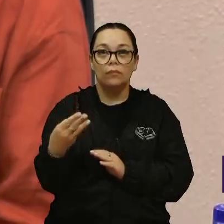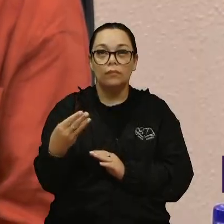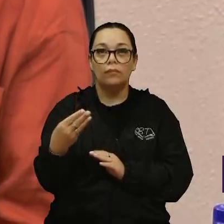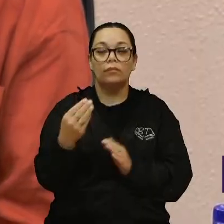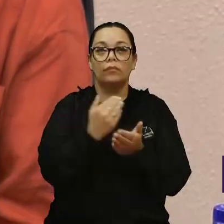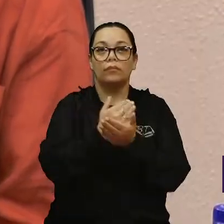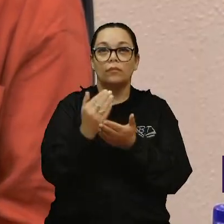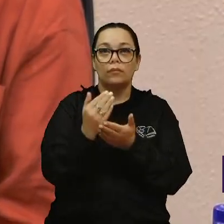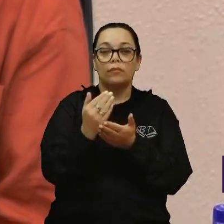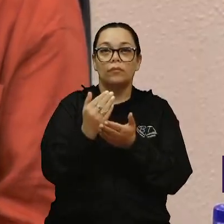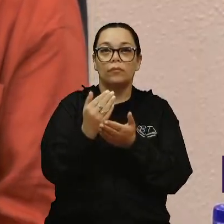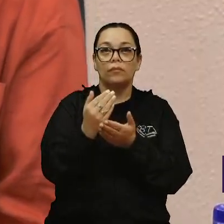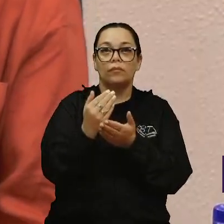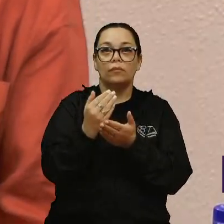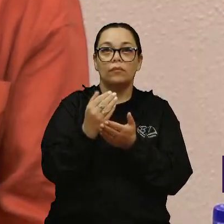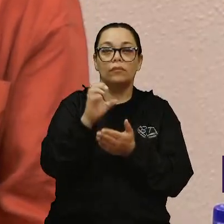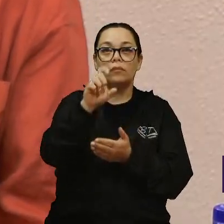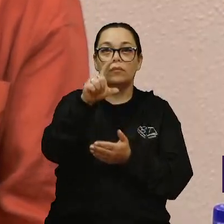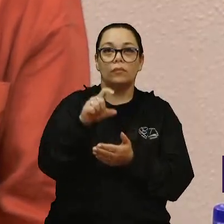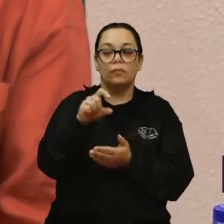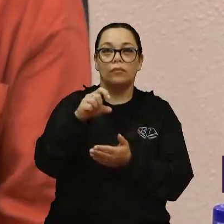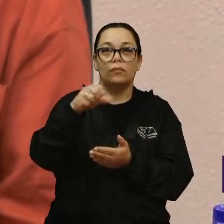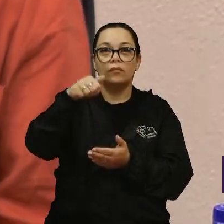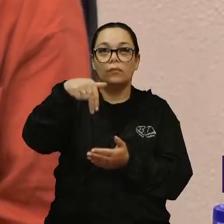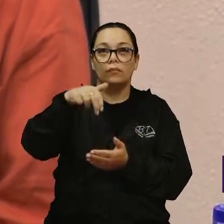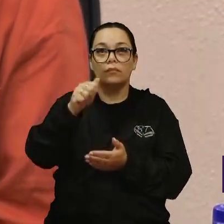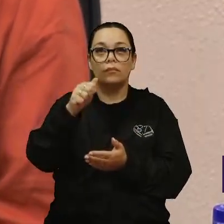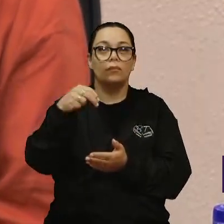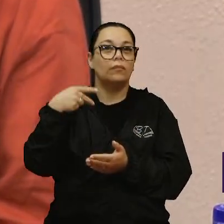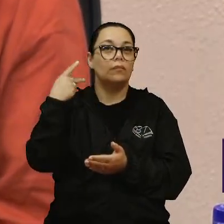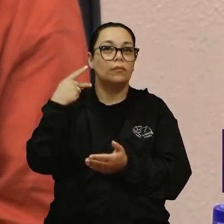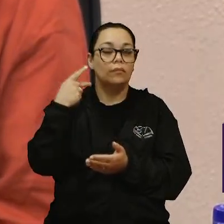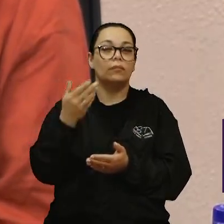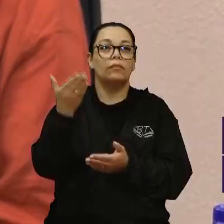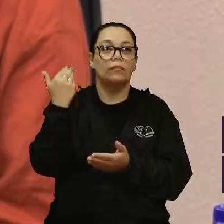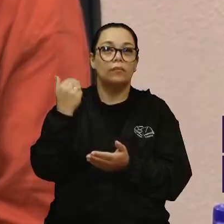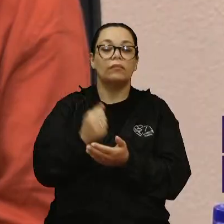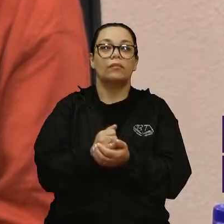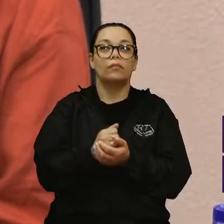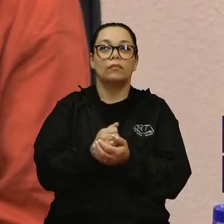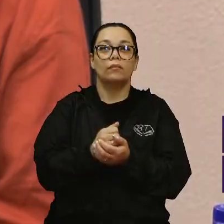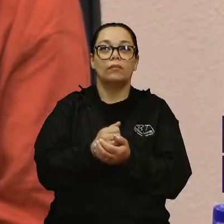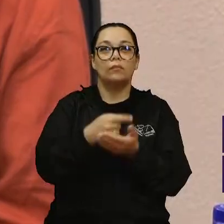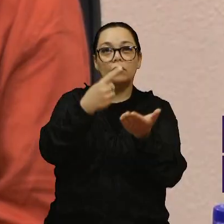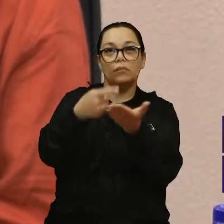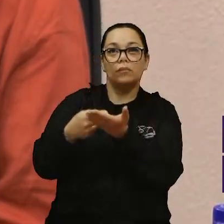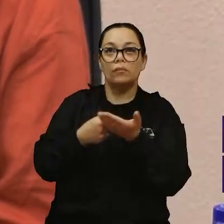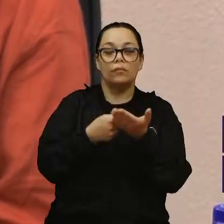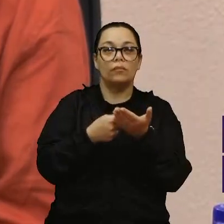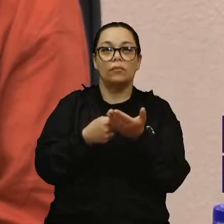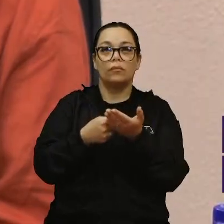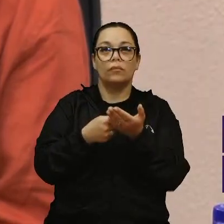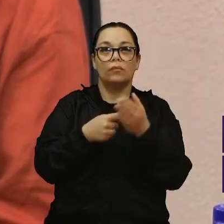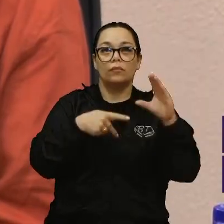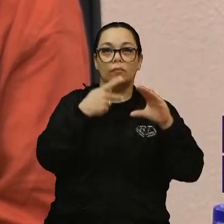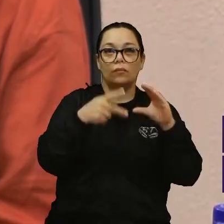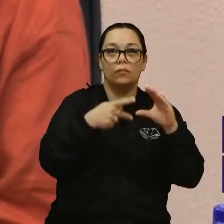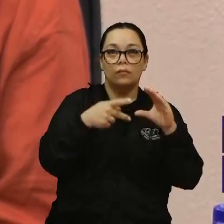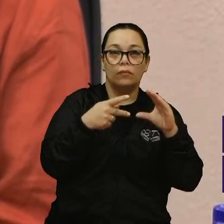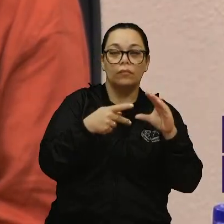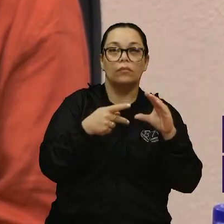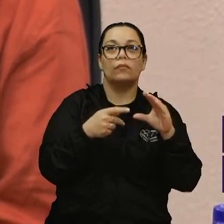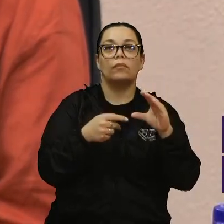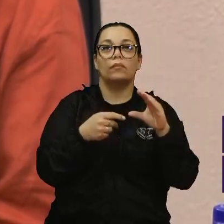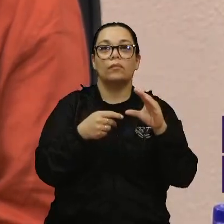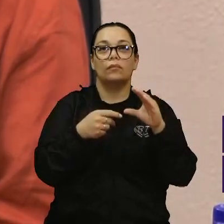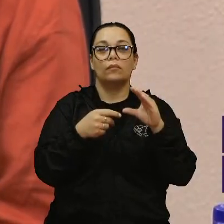partir da iniciativa da ex-vereadora Ana Maria Corso, outorgada por esta casa. Outorgada por esta